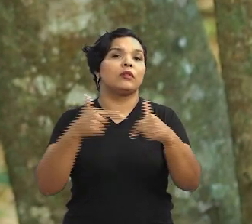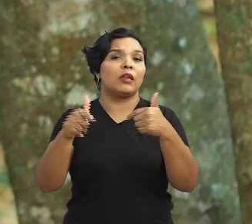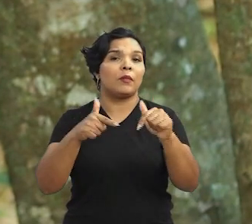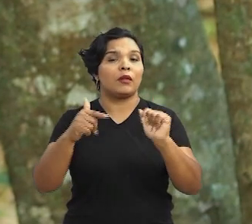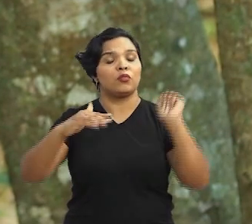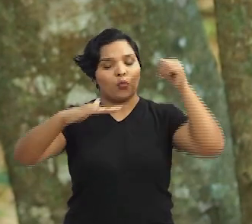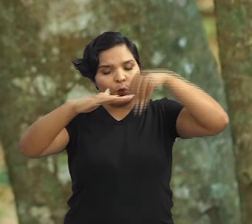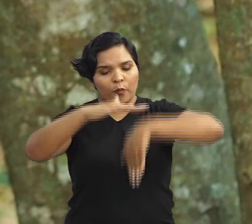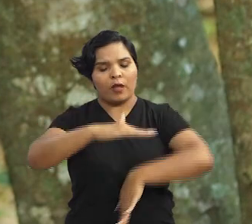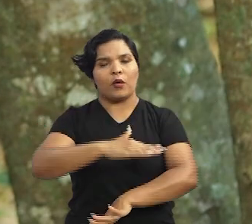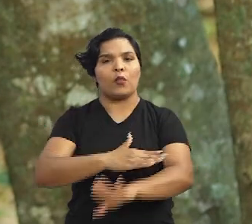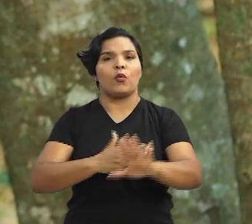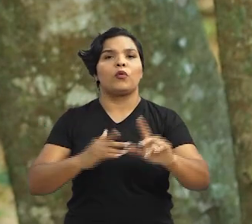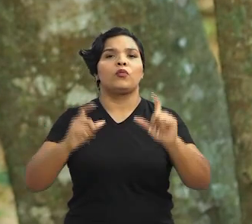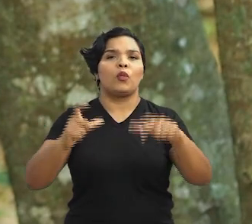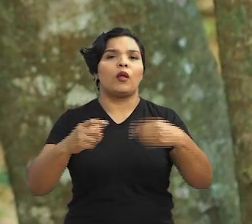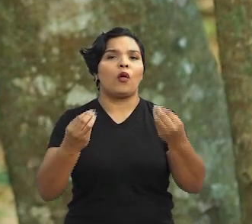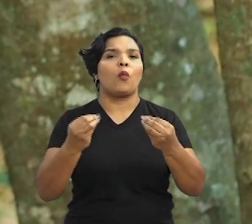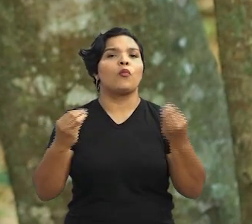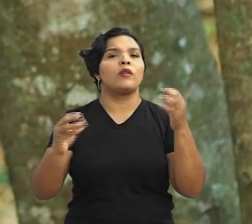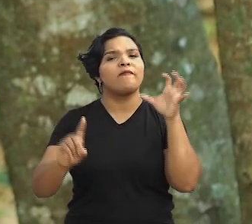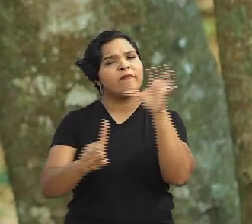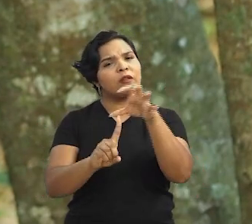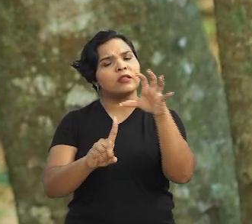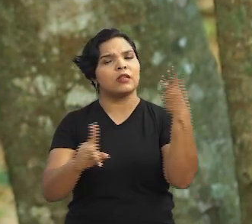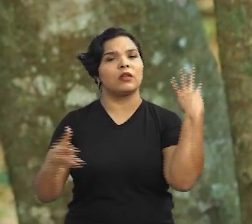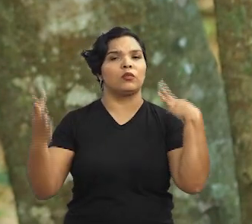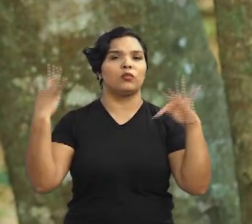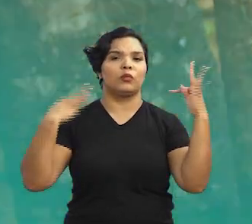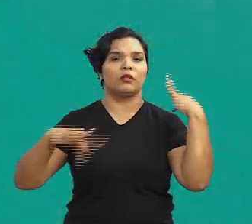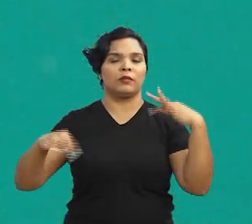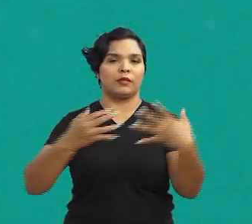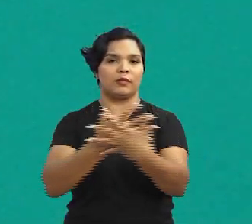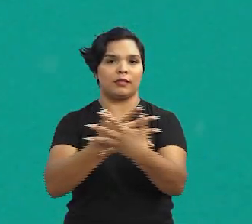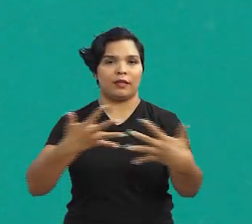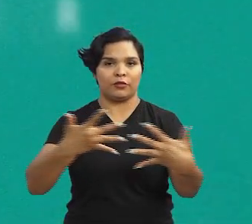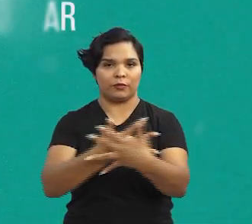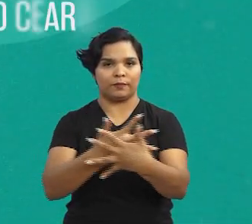atividade do mergulho no local e como ele influencia no turismo da cidade.